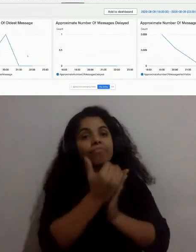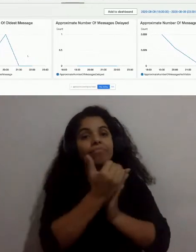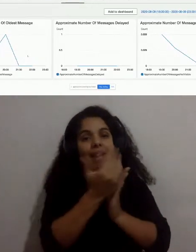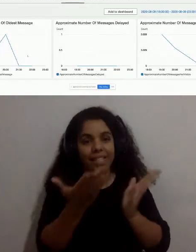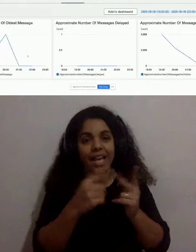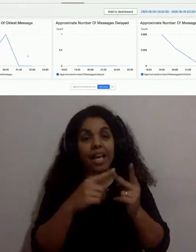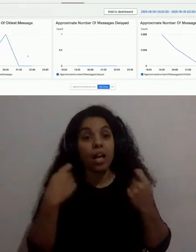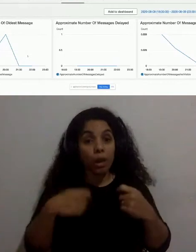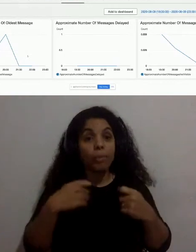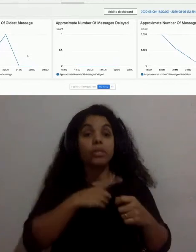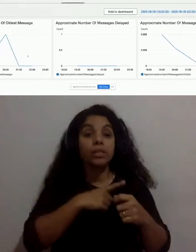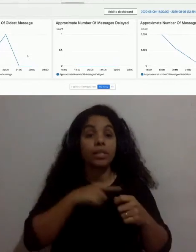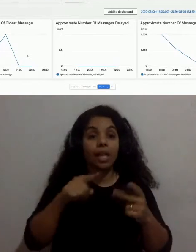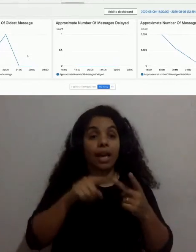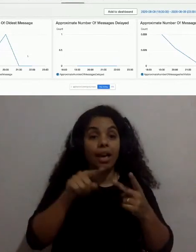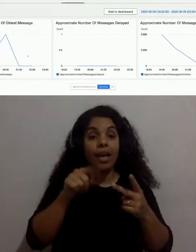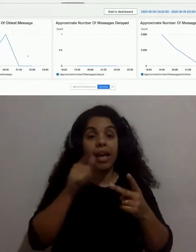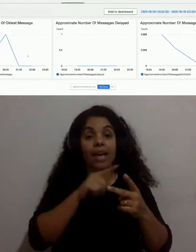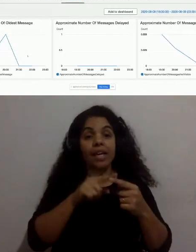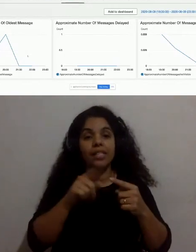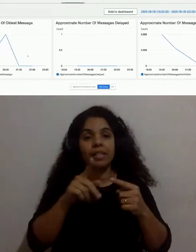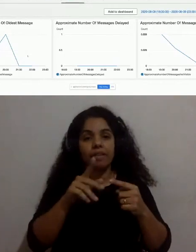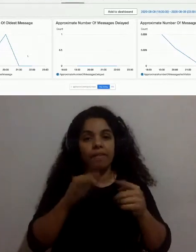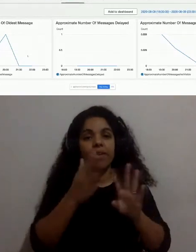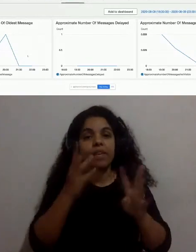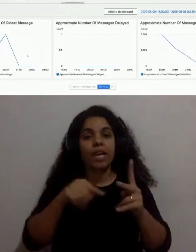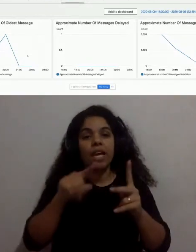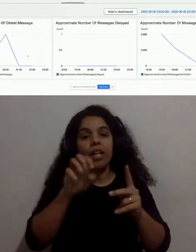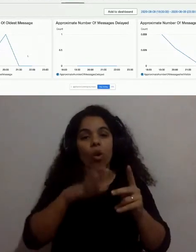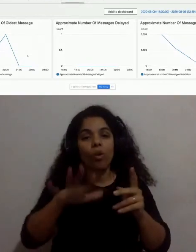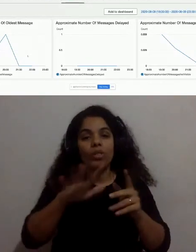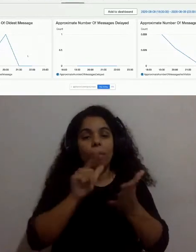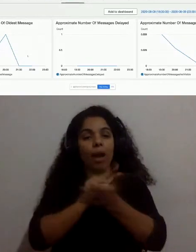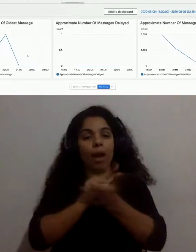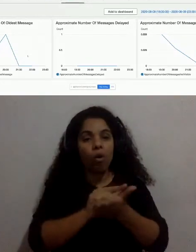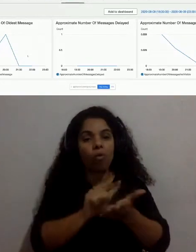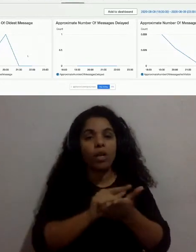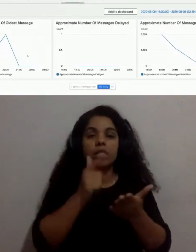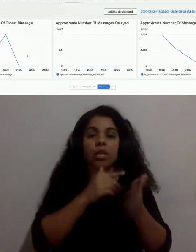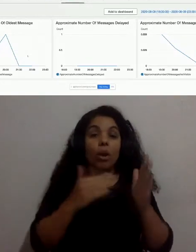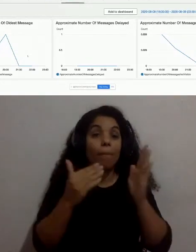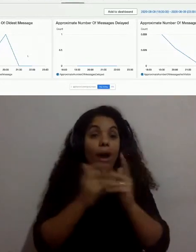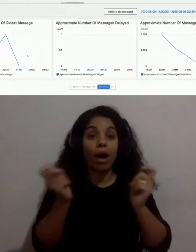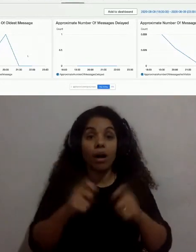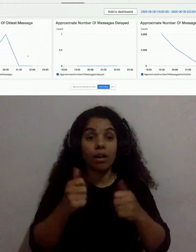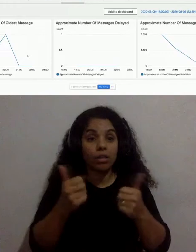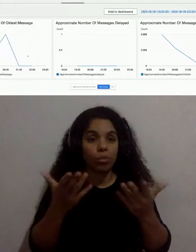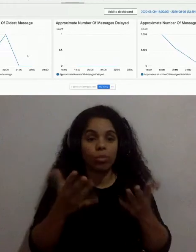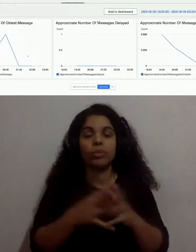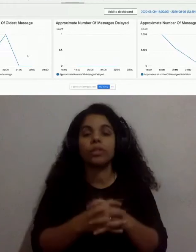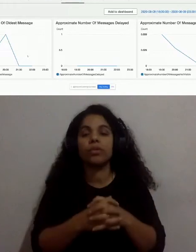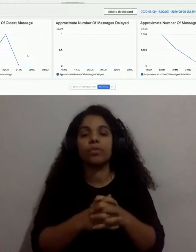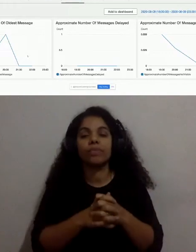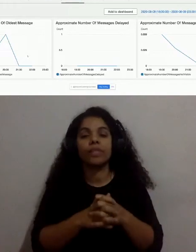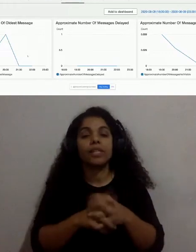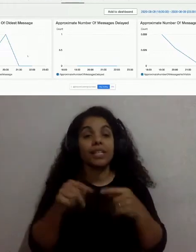Eu preciso ter essa fila com os espaços vazios o máximo possível, certo? E